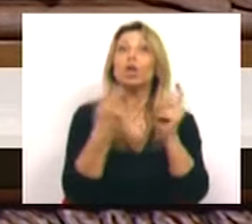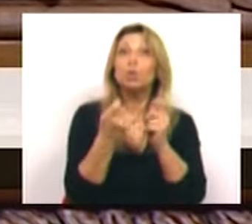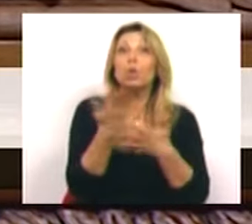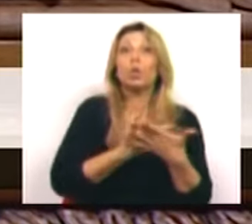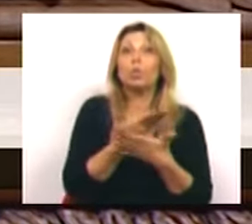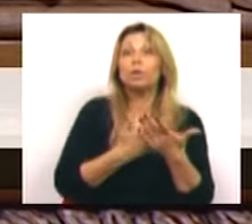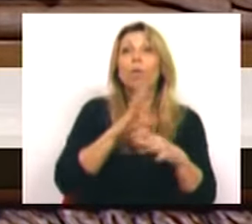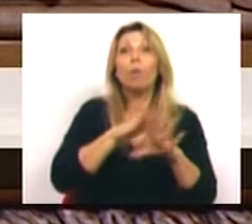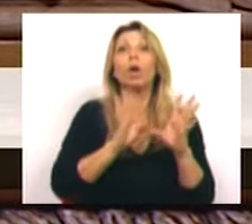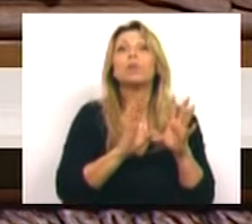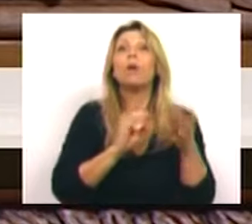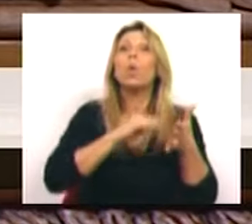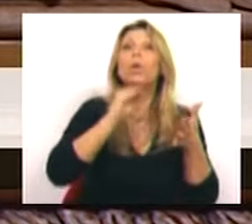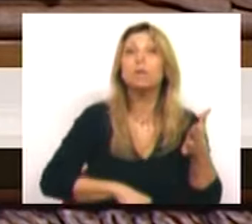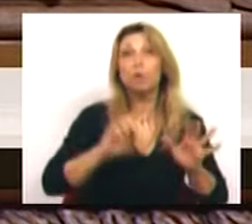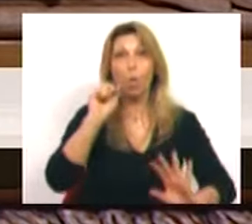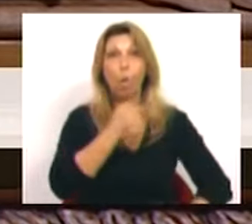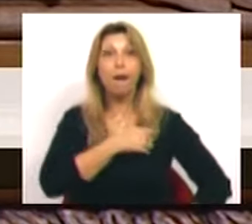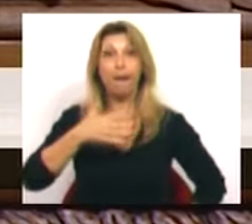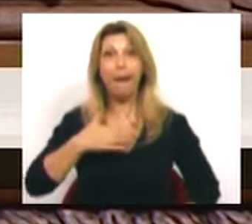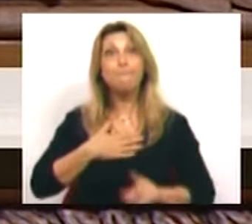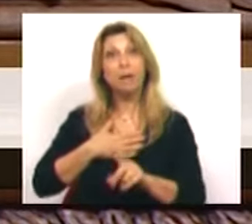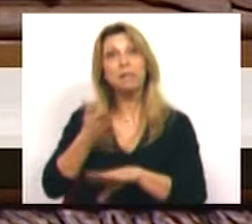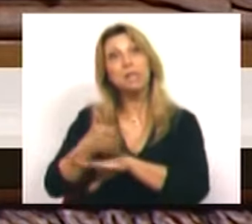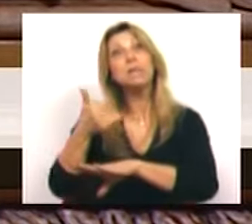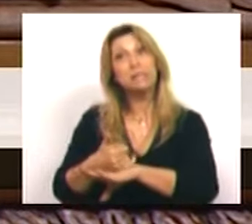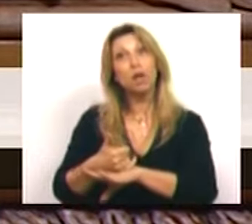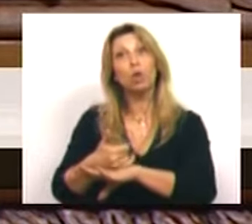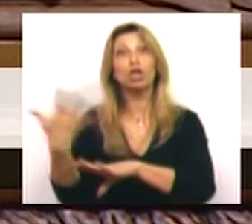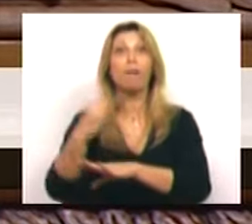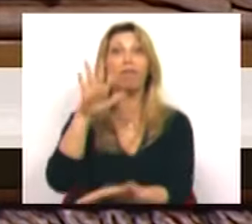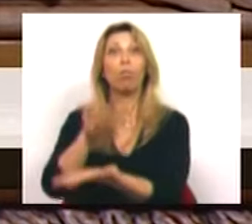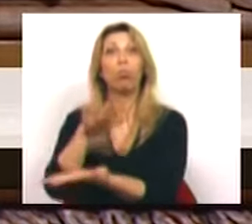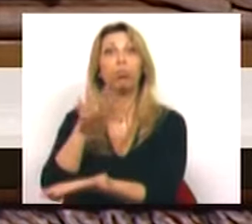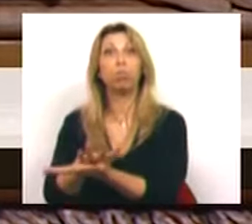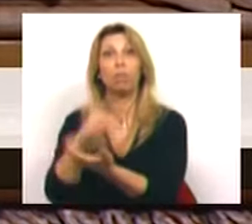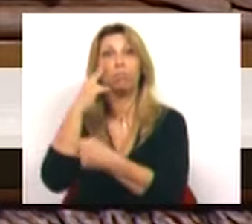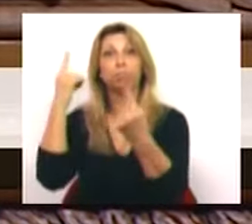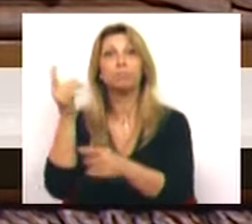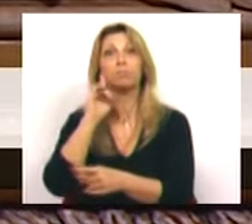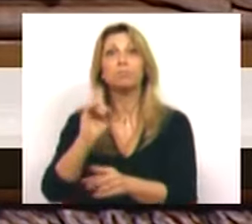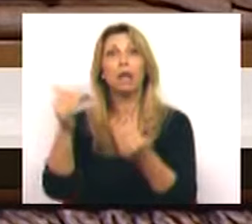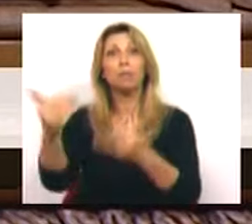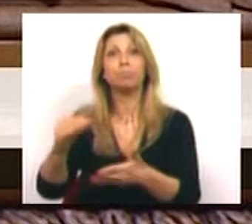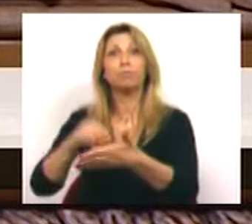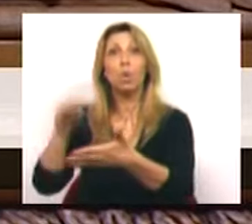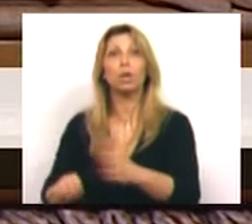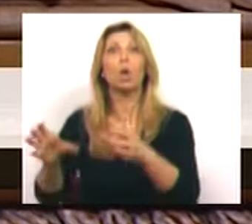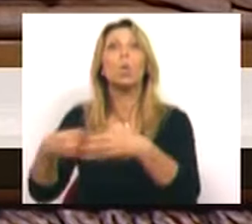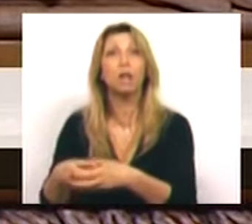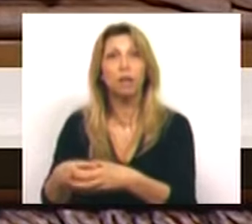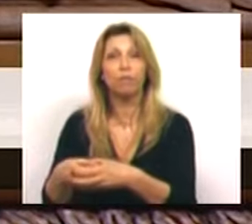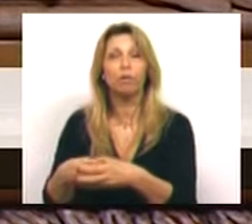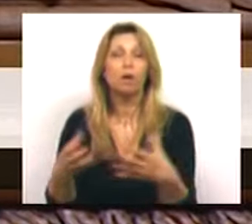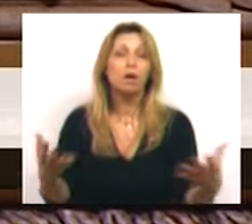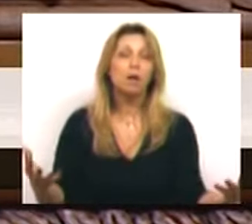da contratação, seja nas empresas dos setores em que foi publicada a caducidade dos contratos coletivos.